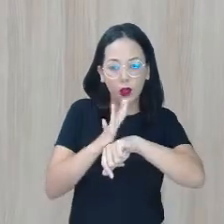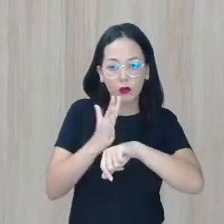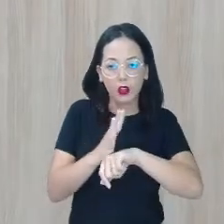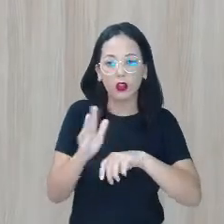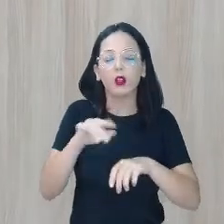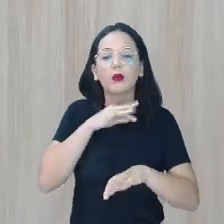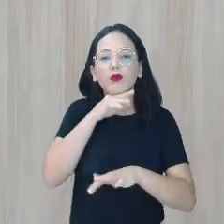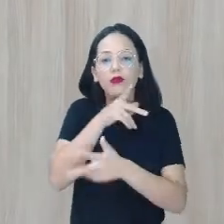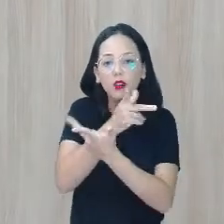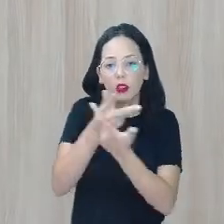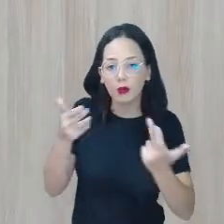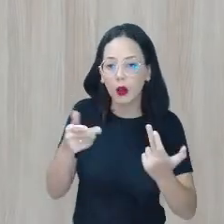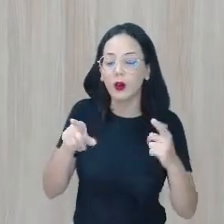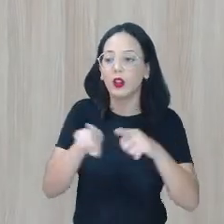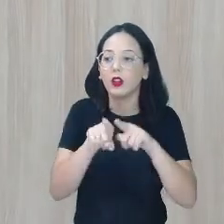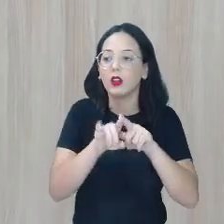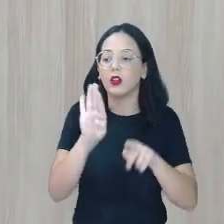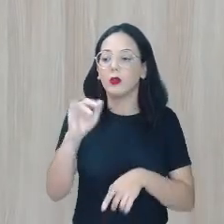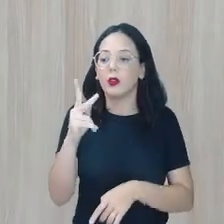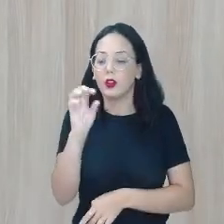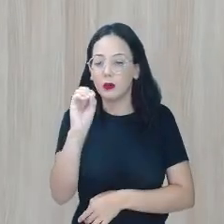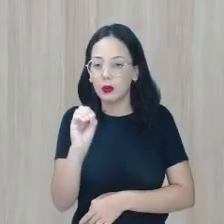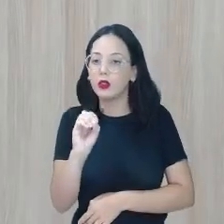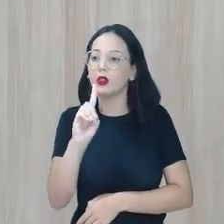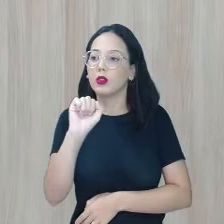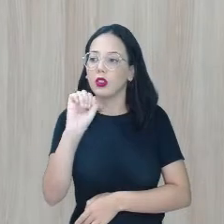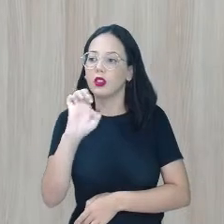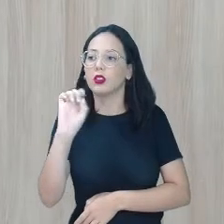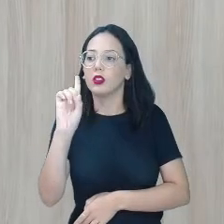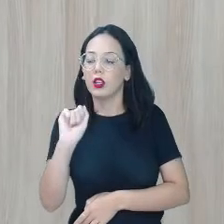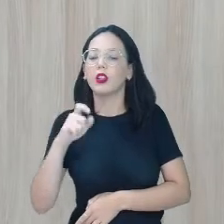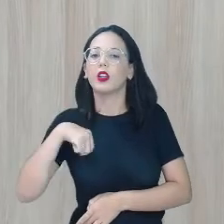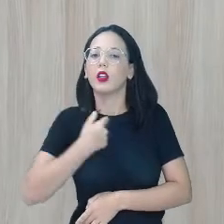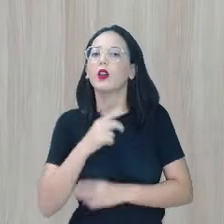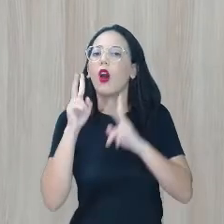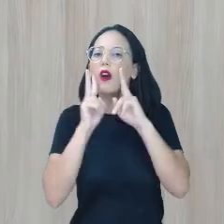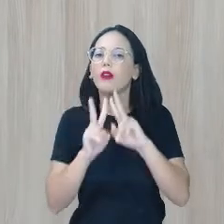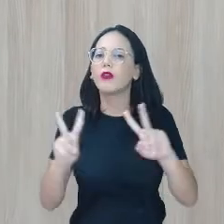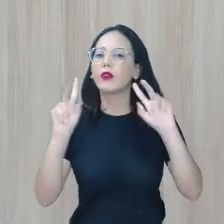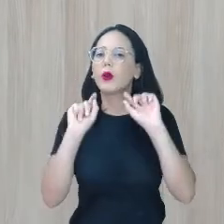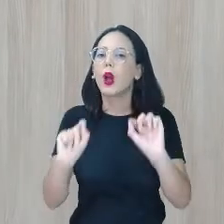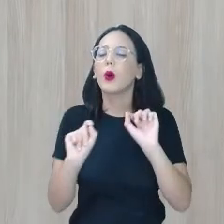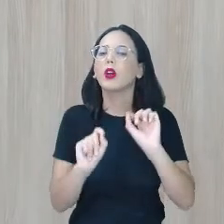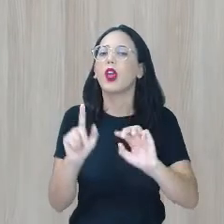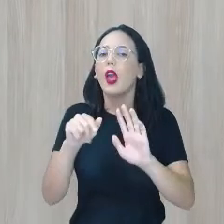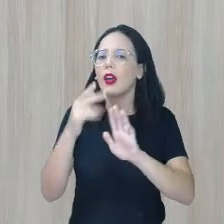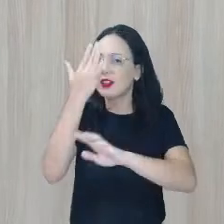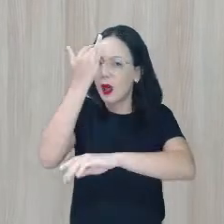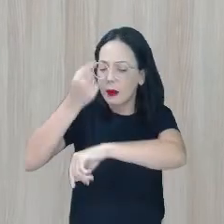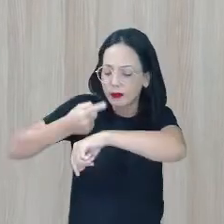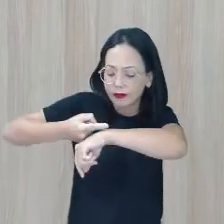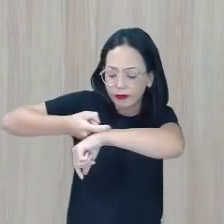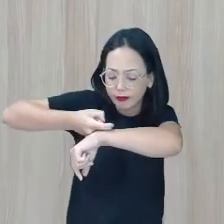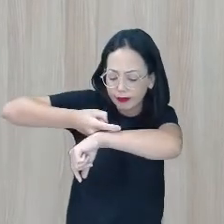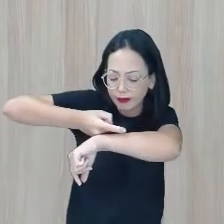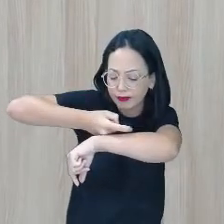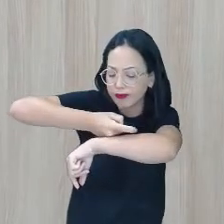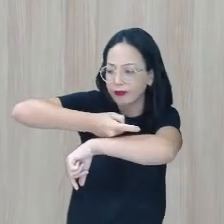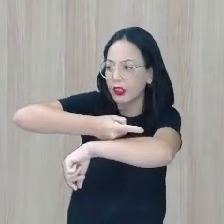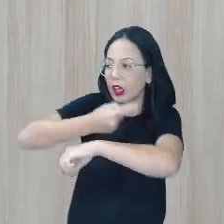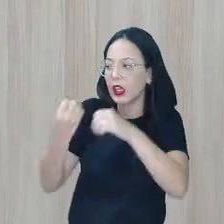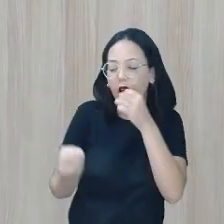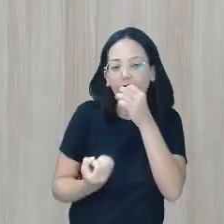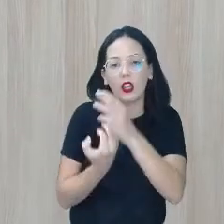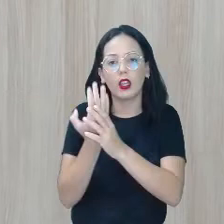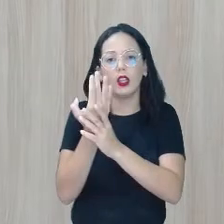da seda. E o bicho da seda, né, a gente viu aqui, é uma lagartinha, né, que dá